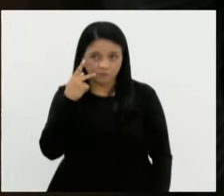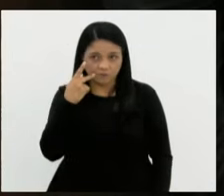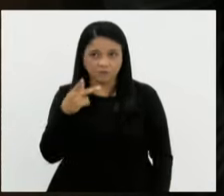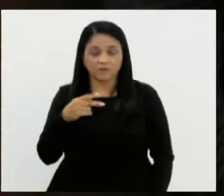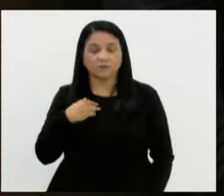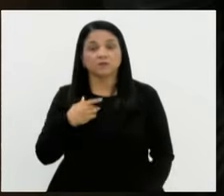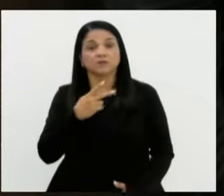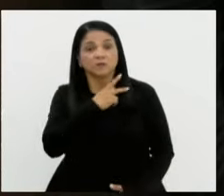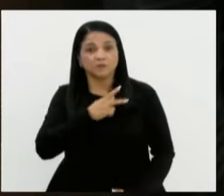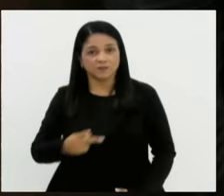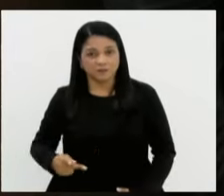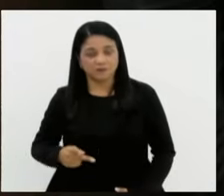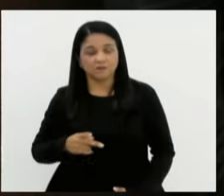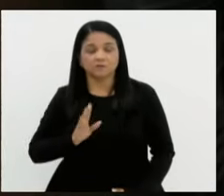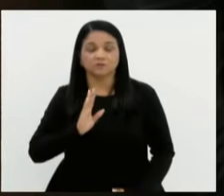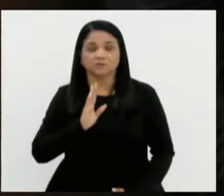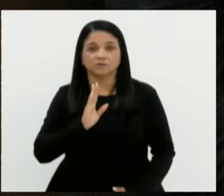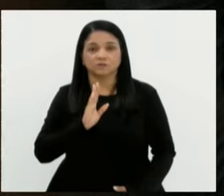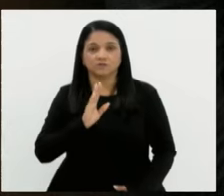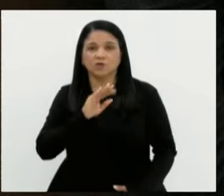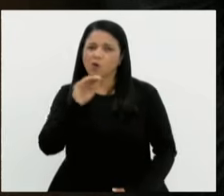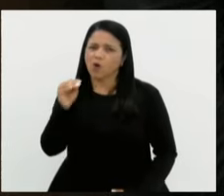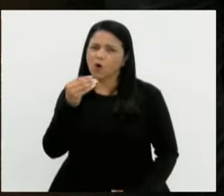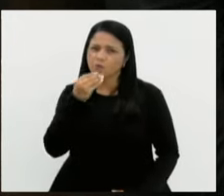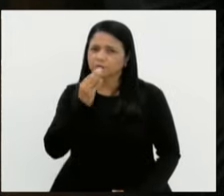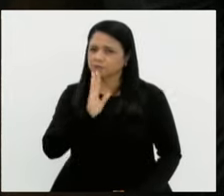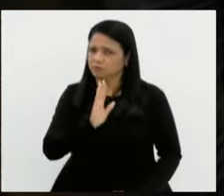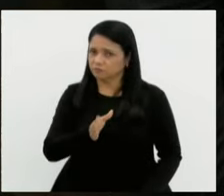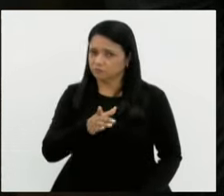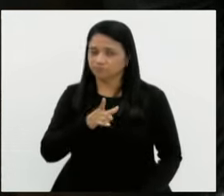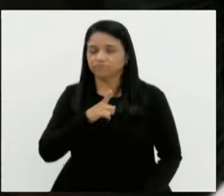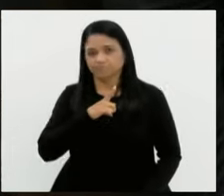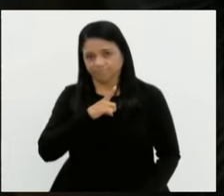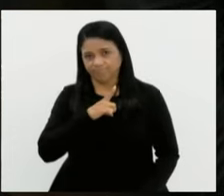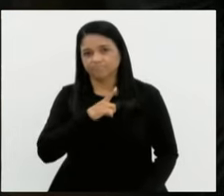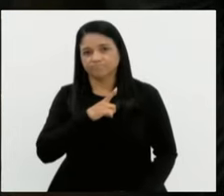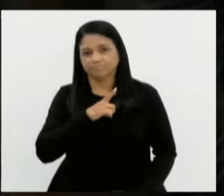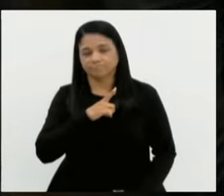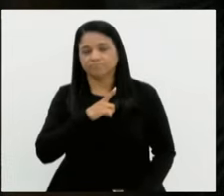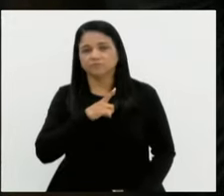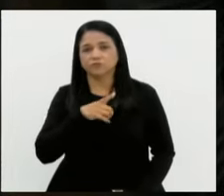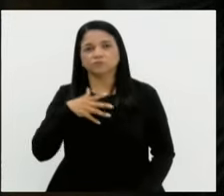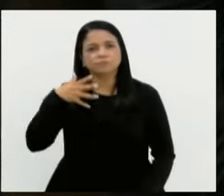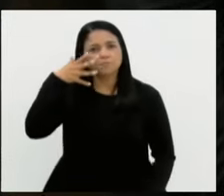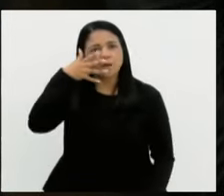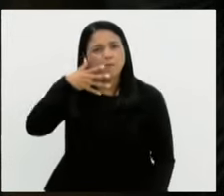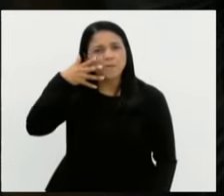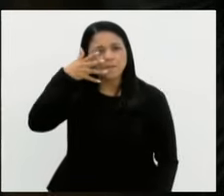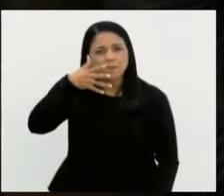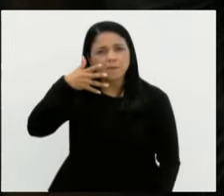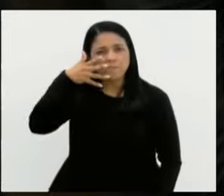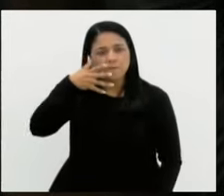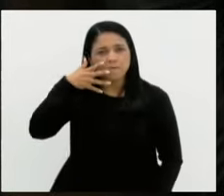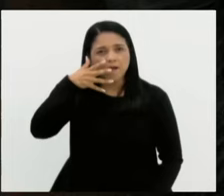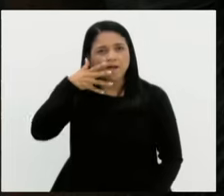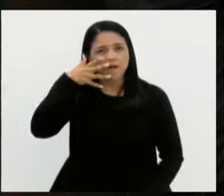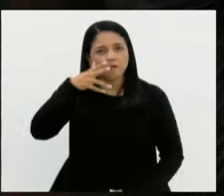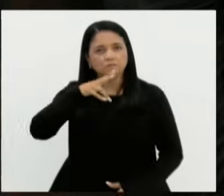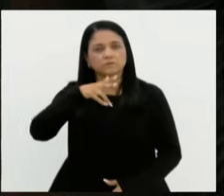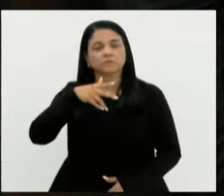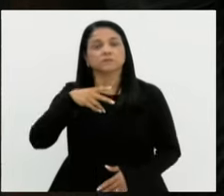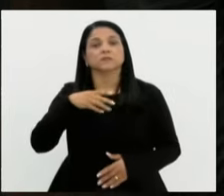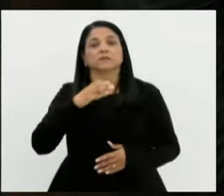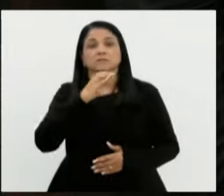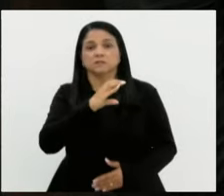Senhor presidente, eu já tive oportunidade de me pronunciar fartamente na